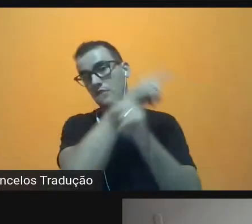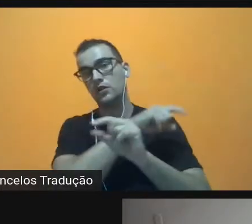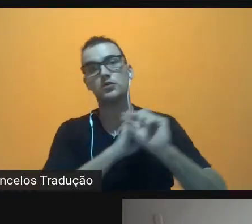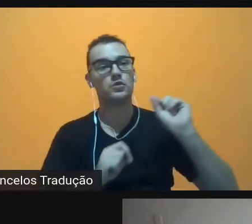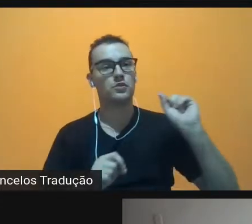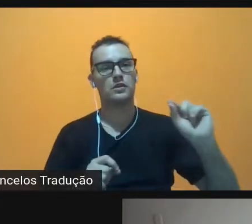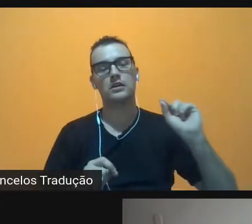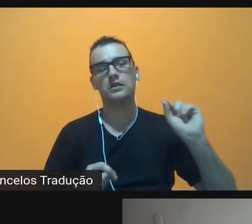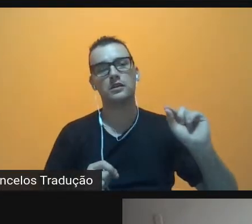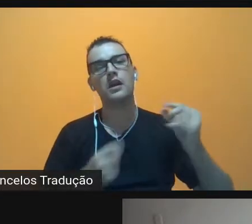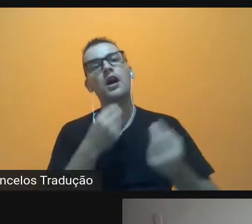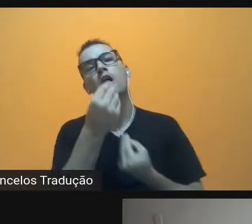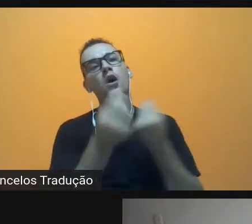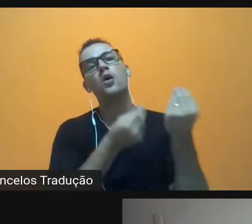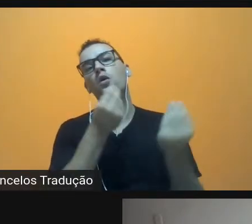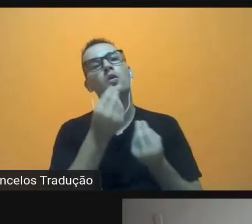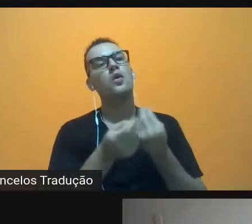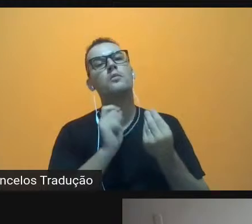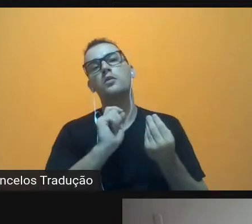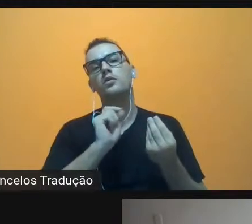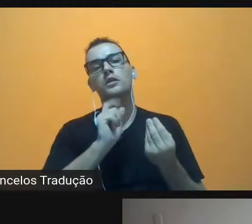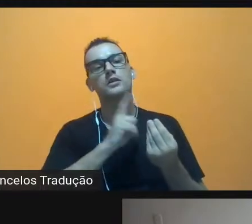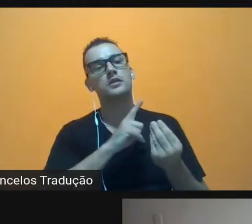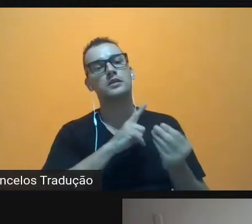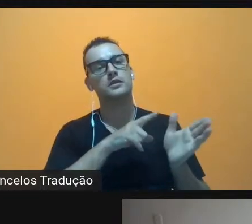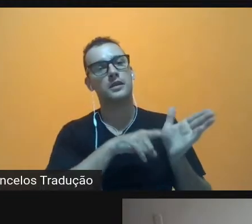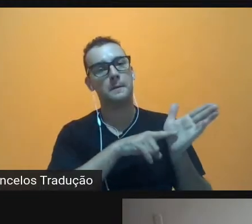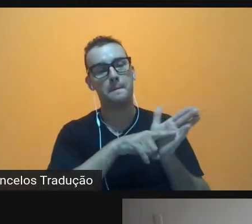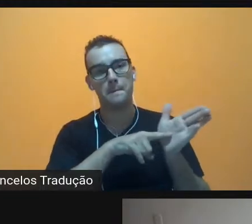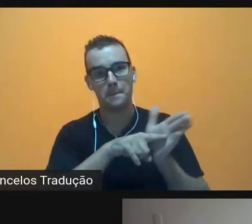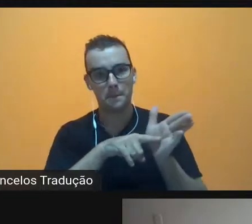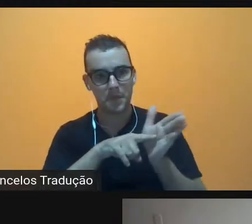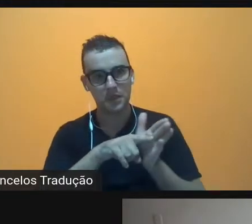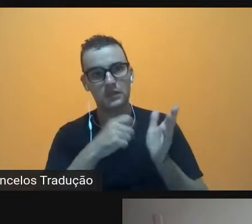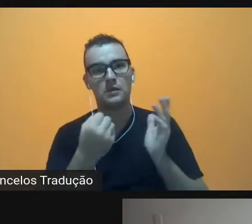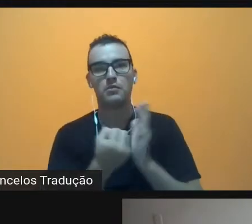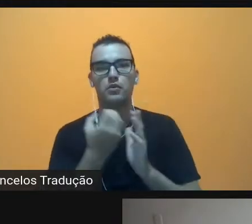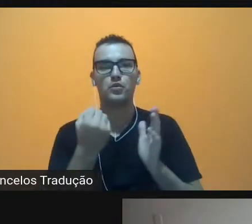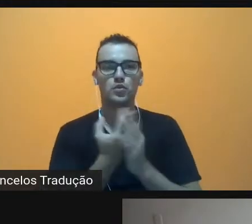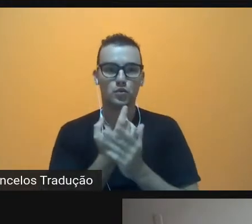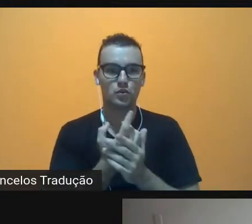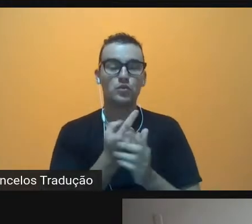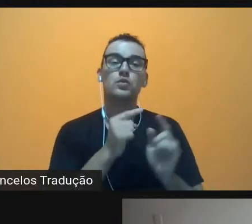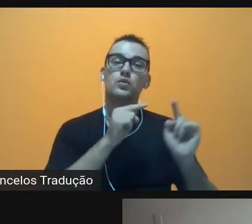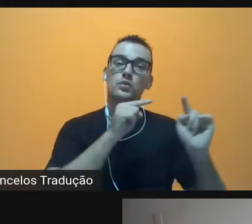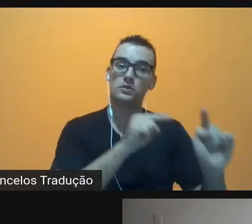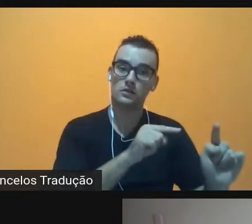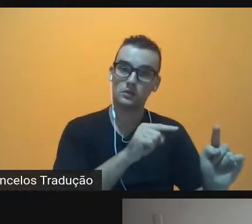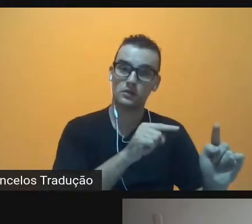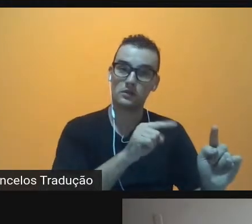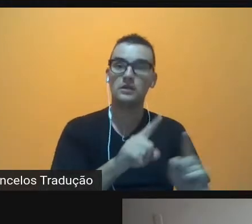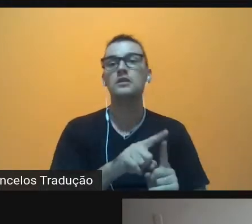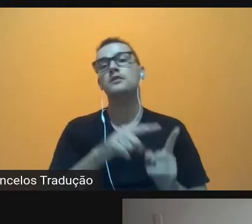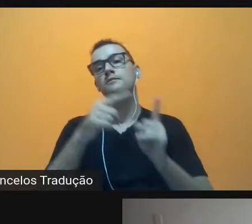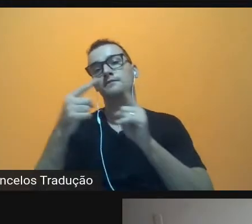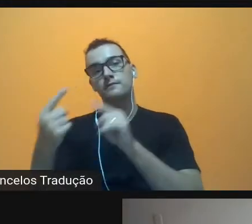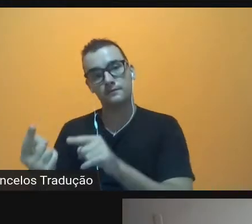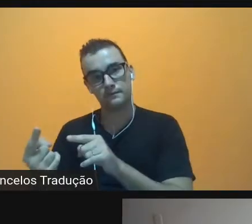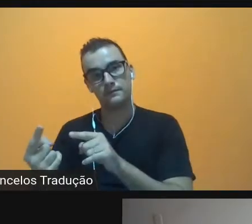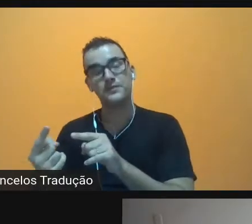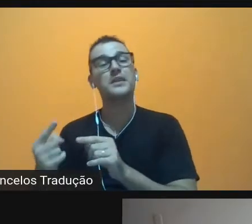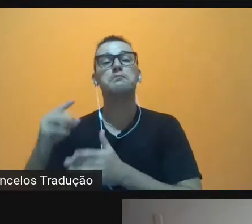como colocar o trabalho de pesquisa na forma de um produto. E a metodologia, ela é fundamental para que isso possa